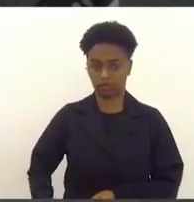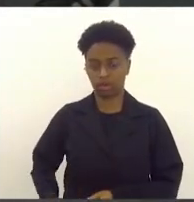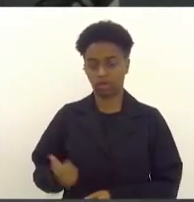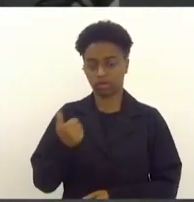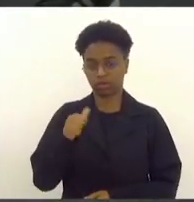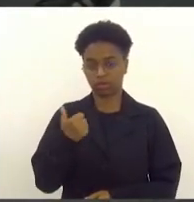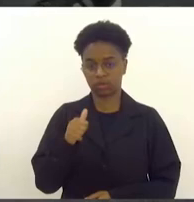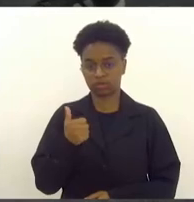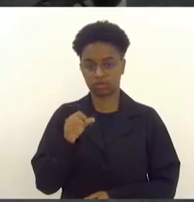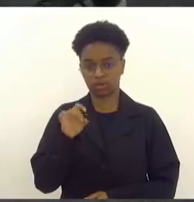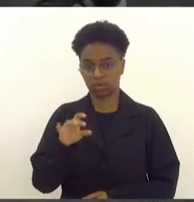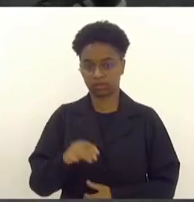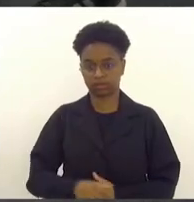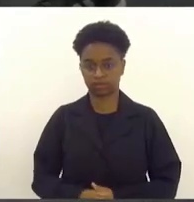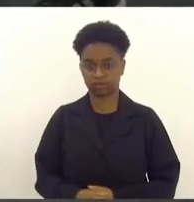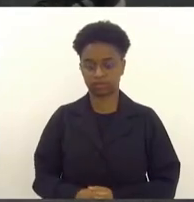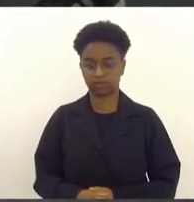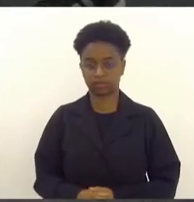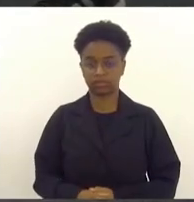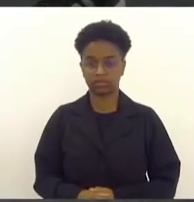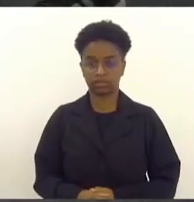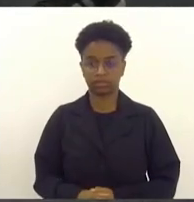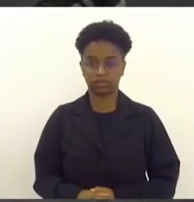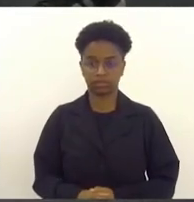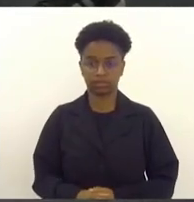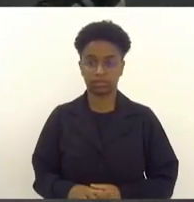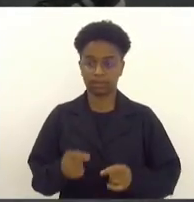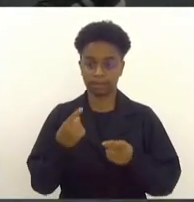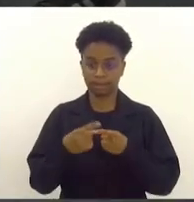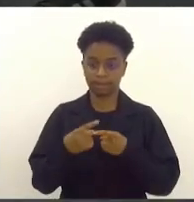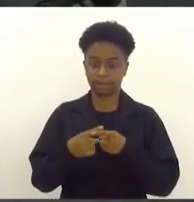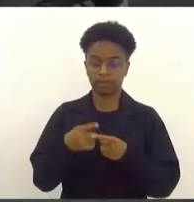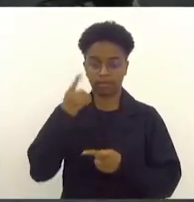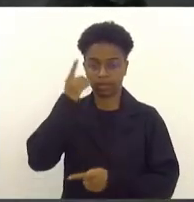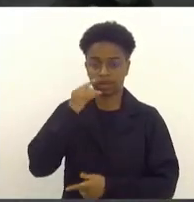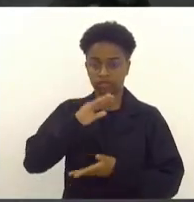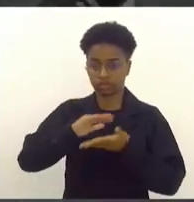primeiro da pauta só isso é porque o deputado